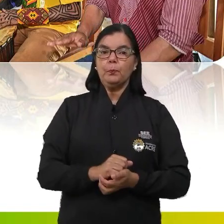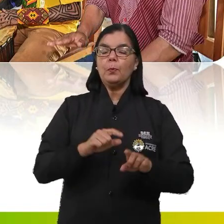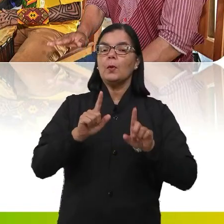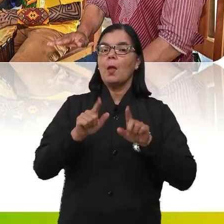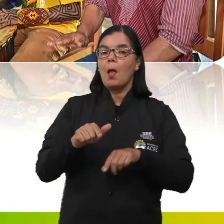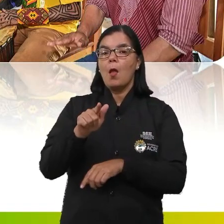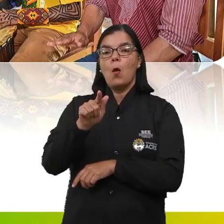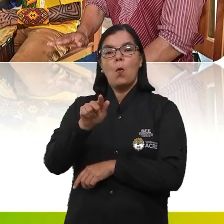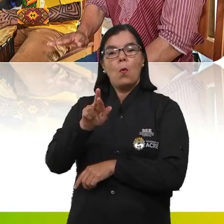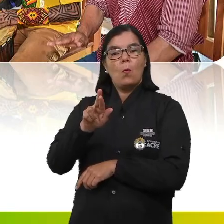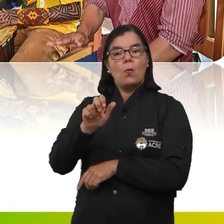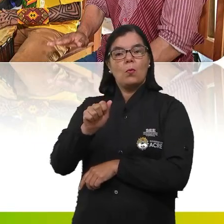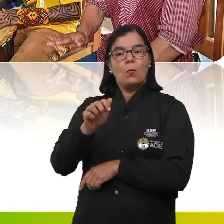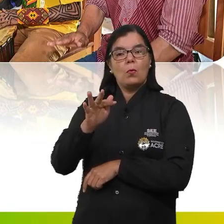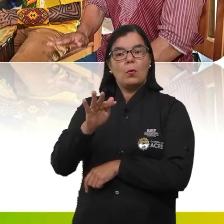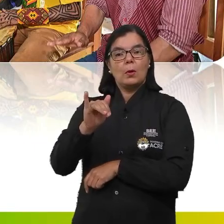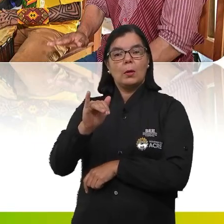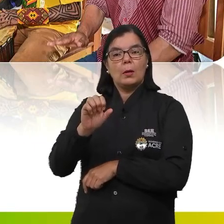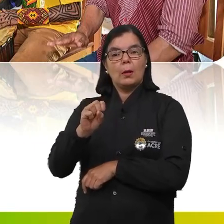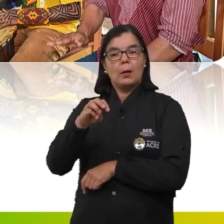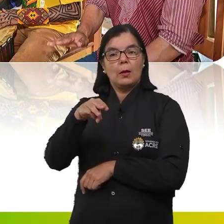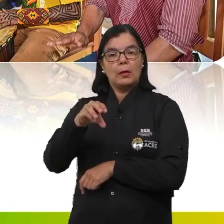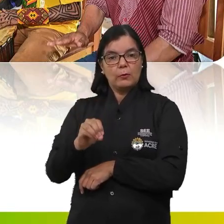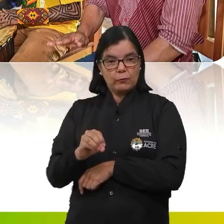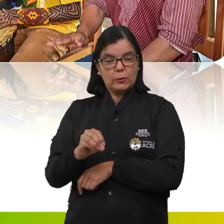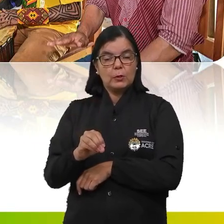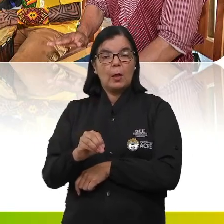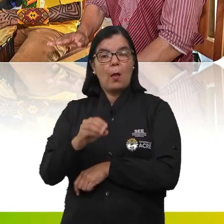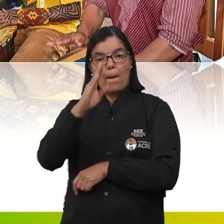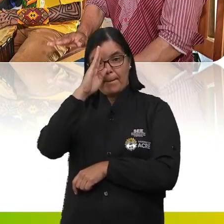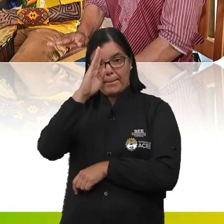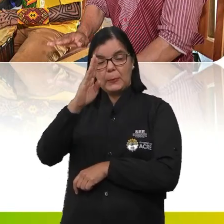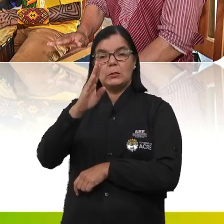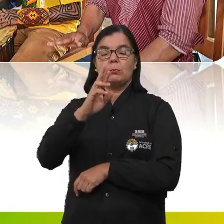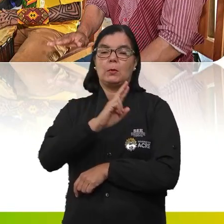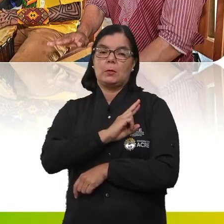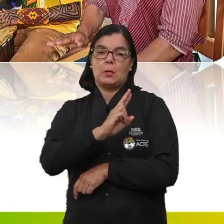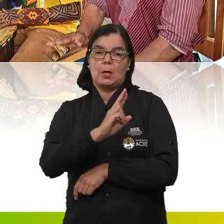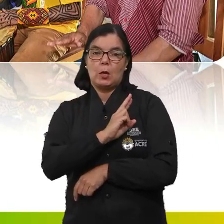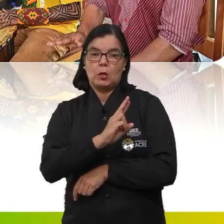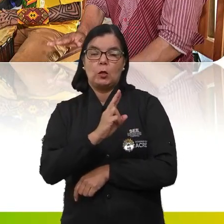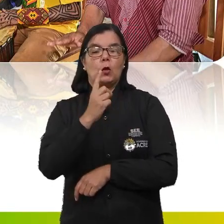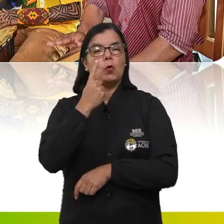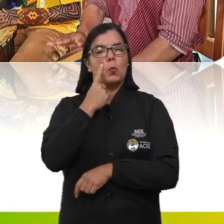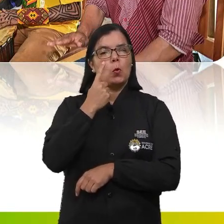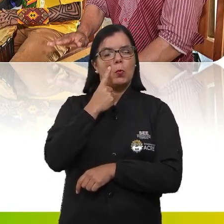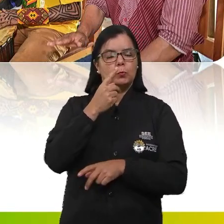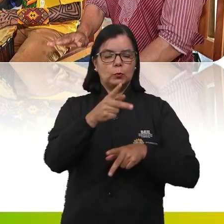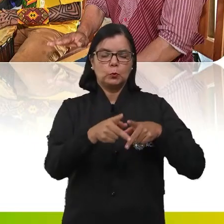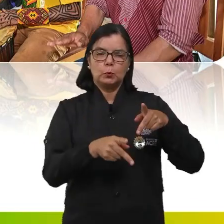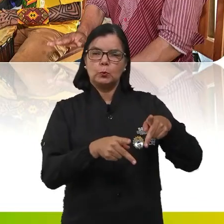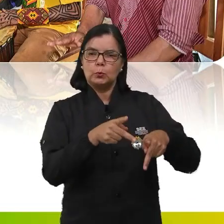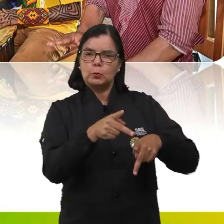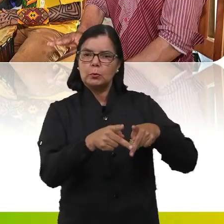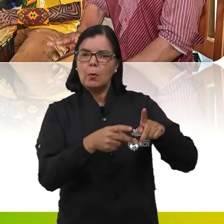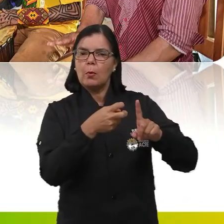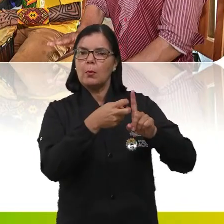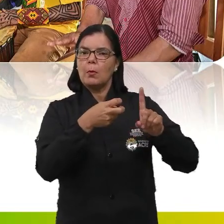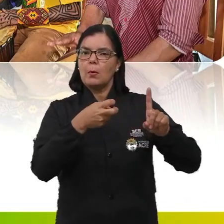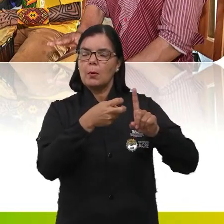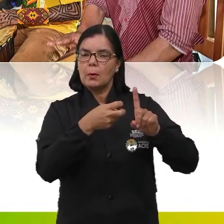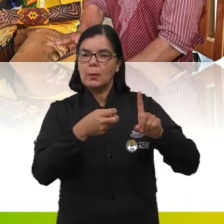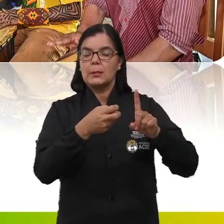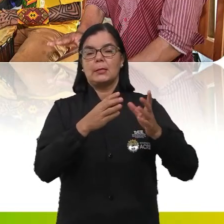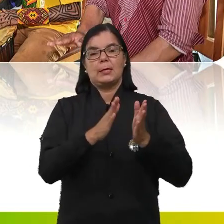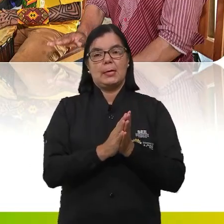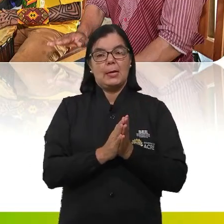é o principal elemento da sua religiosidade. Quando a gente vê os povos indígenas,